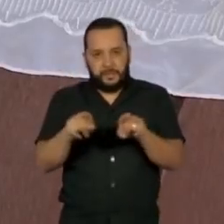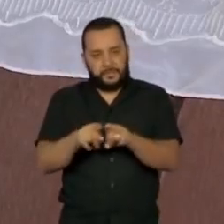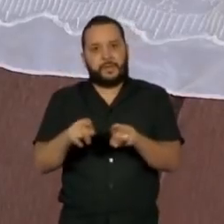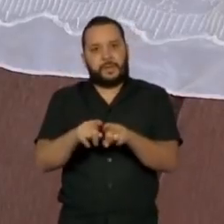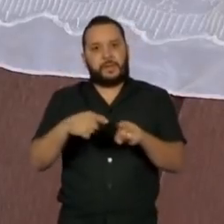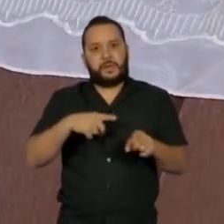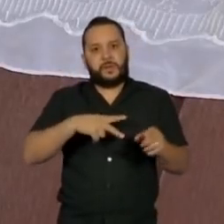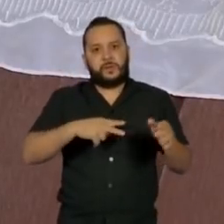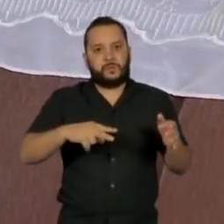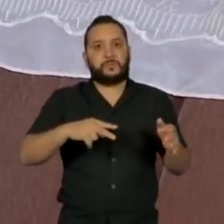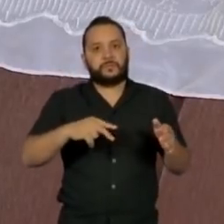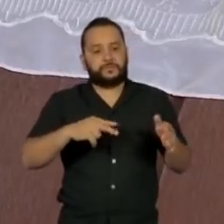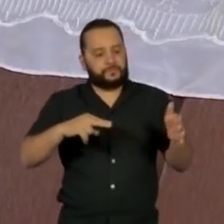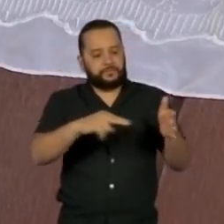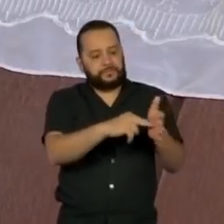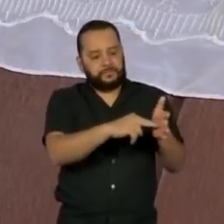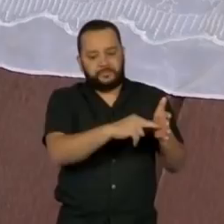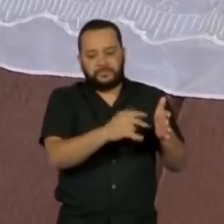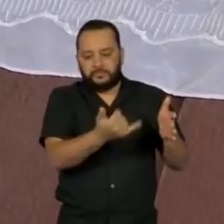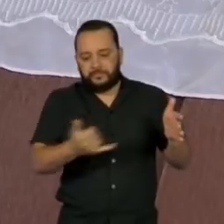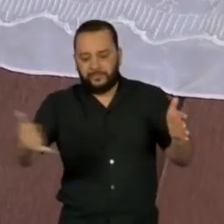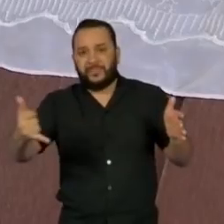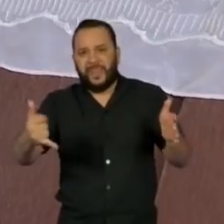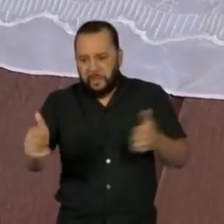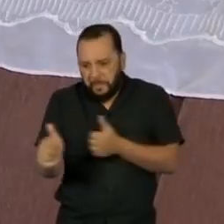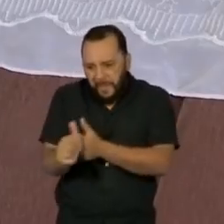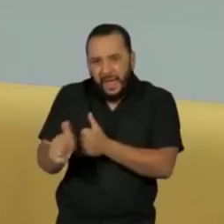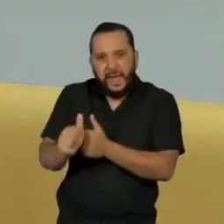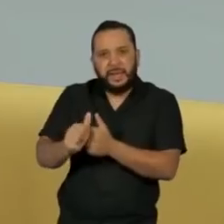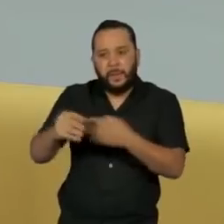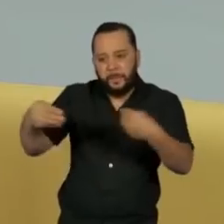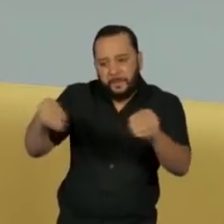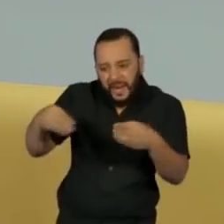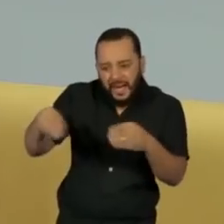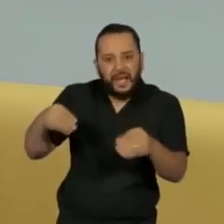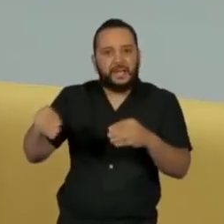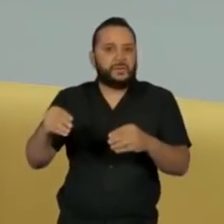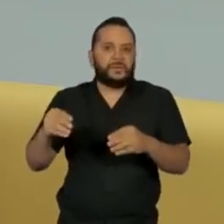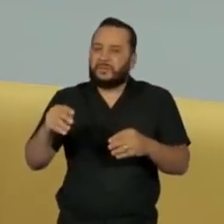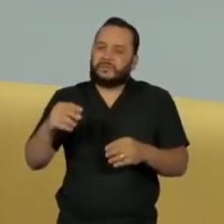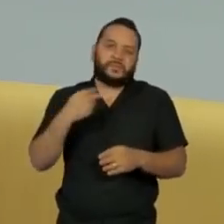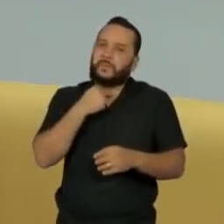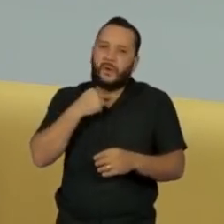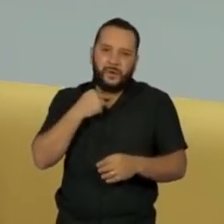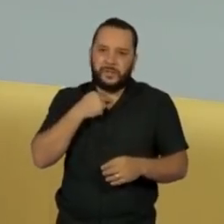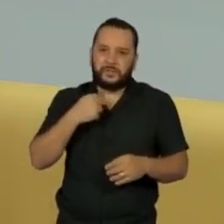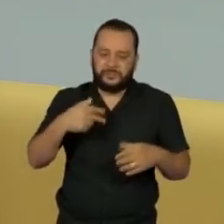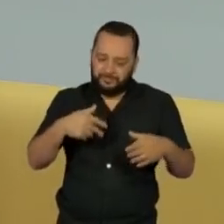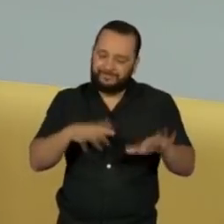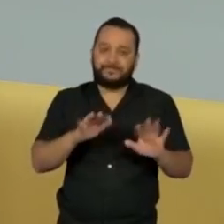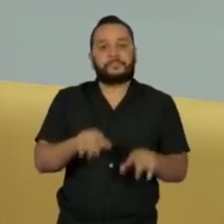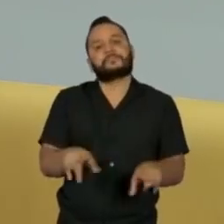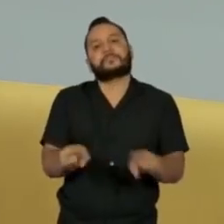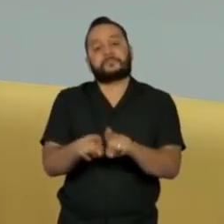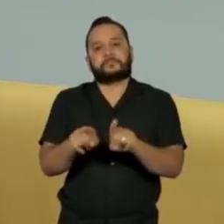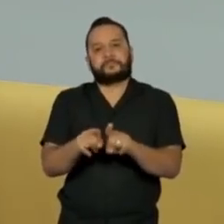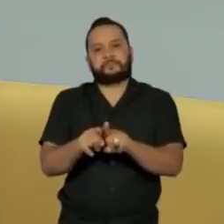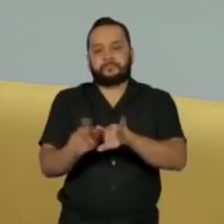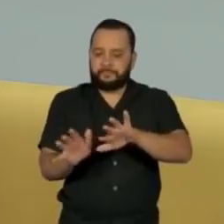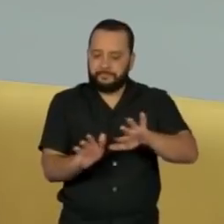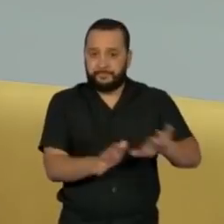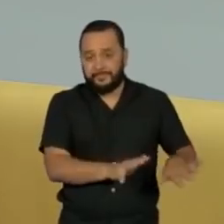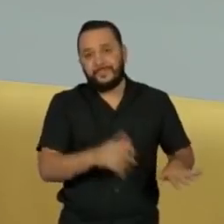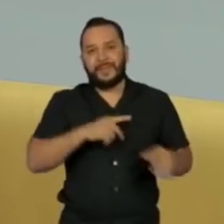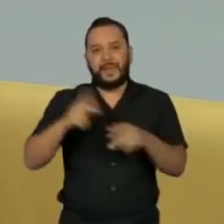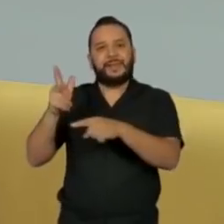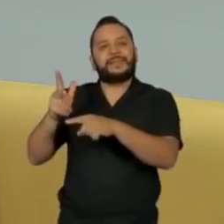ele deixar longe de pano, de lugar que aquece, né? Na série Deixa Ela Ser, uma parceria